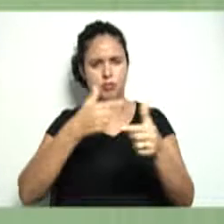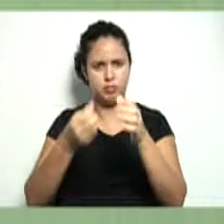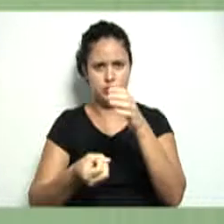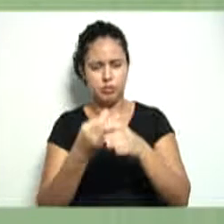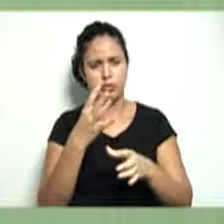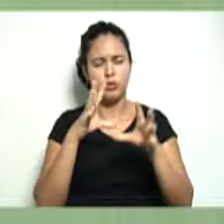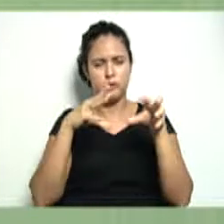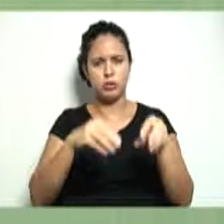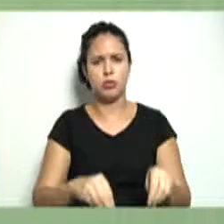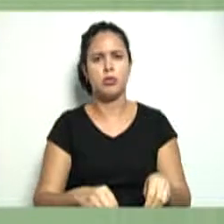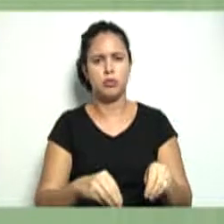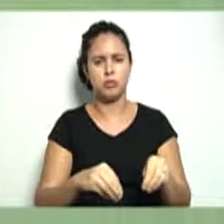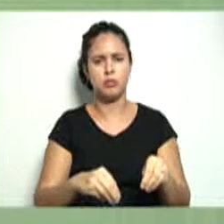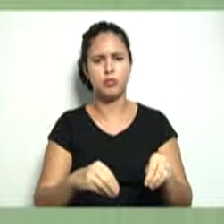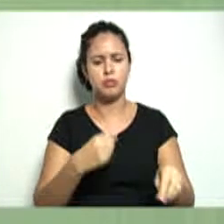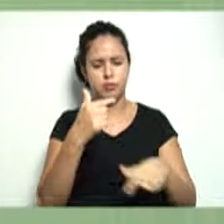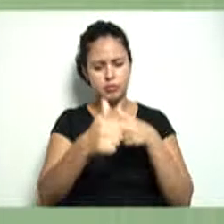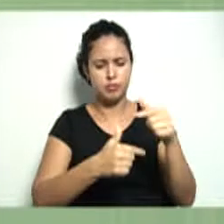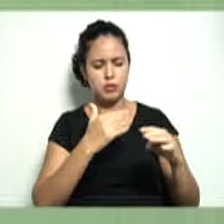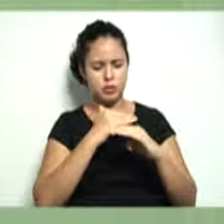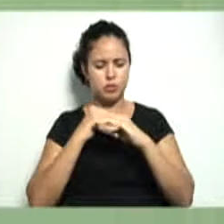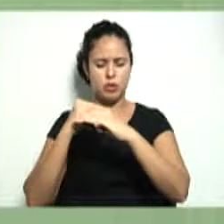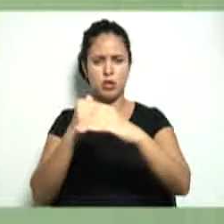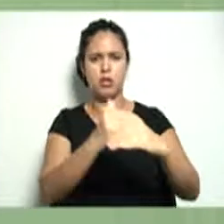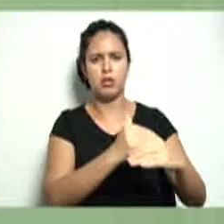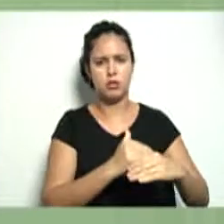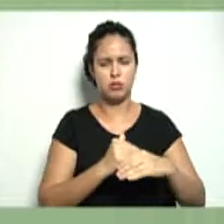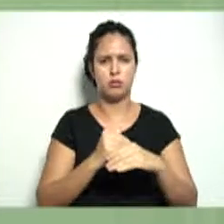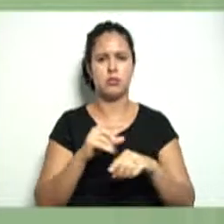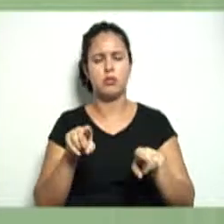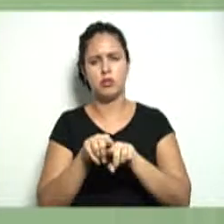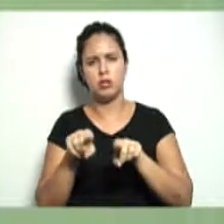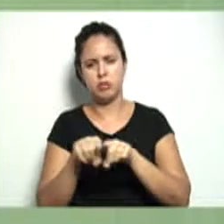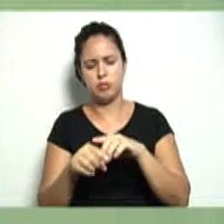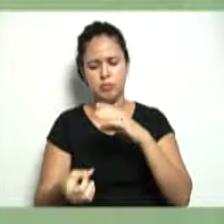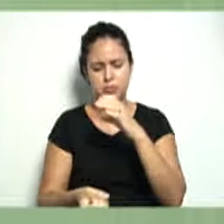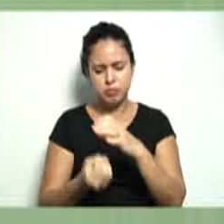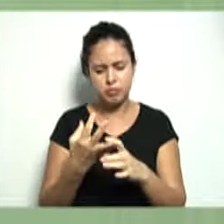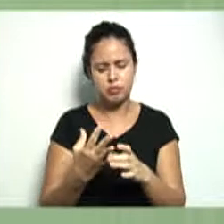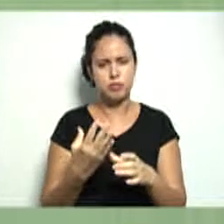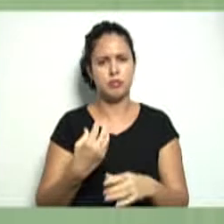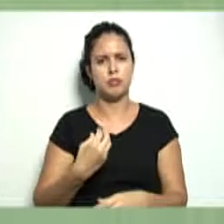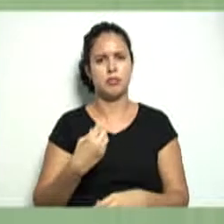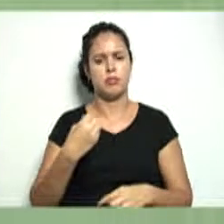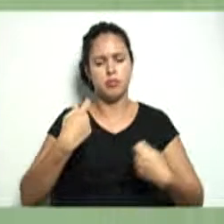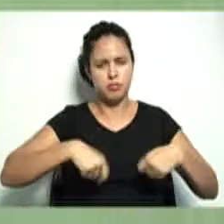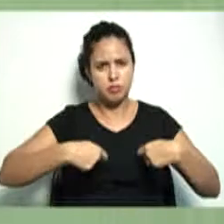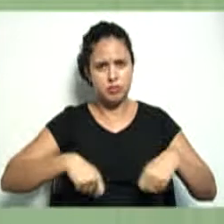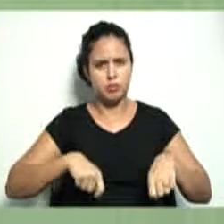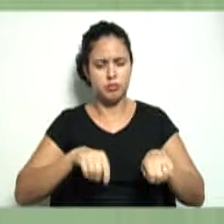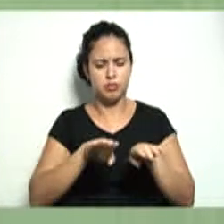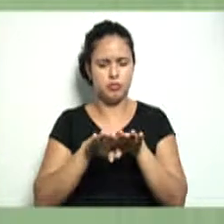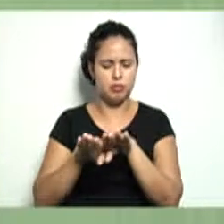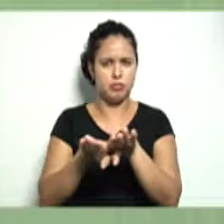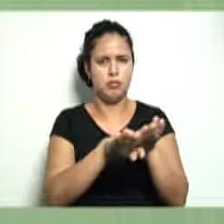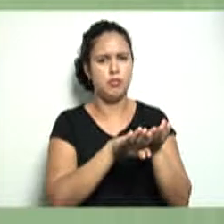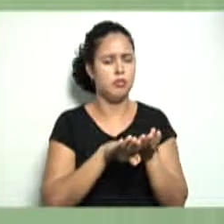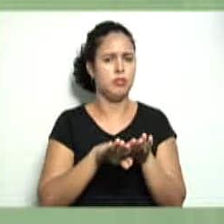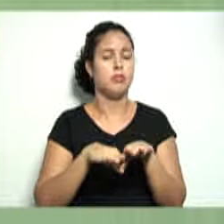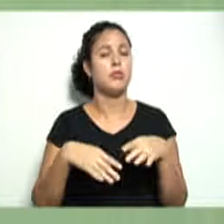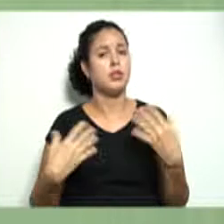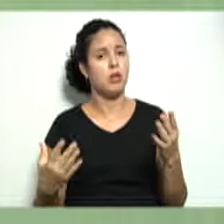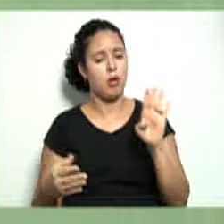tinham afazeres semelhantes e produziam sua existência em comum. É errado? Não, essa aqui é